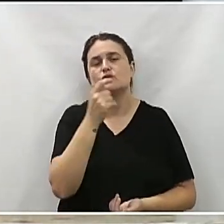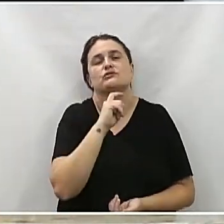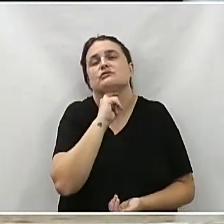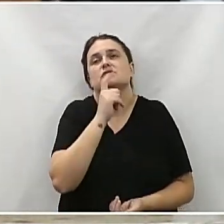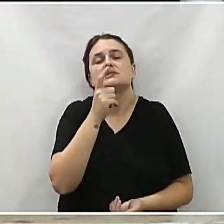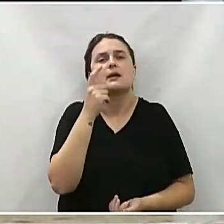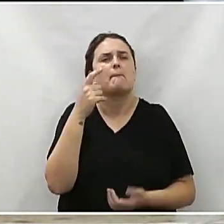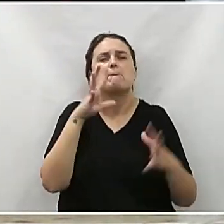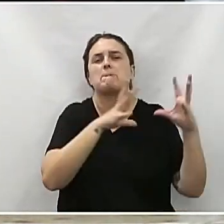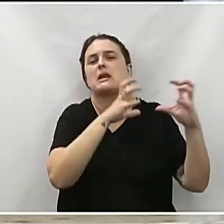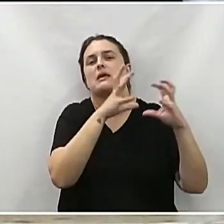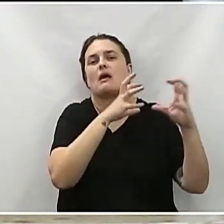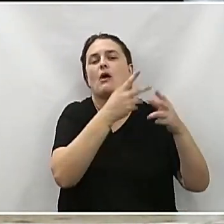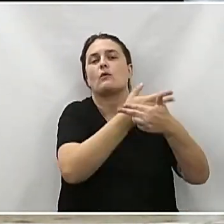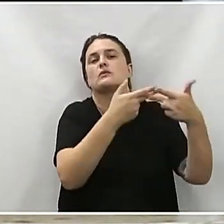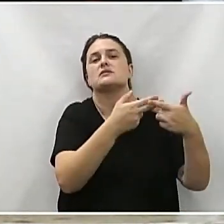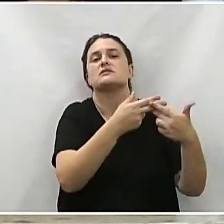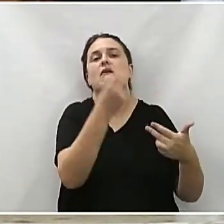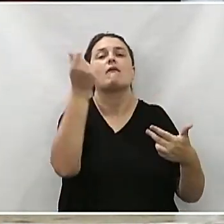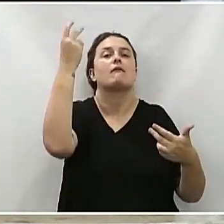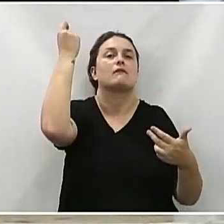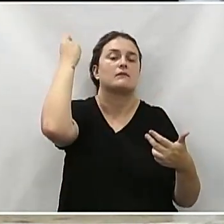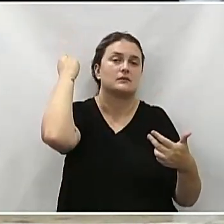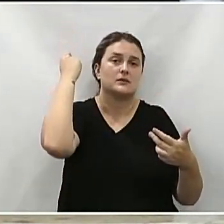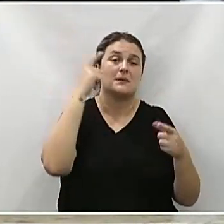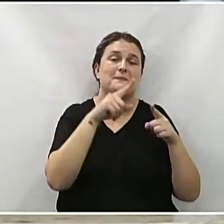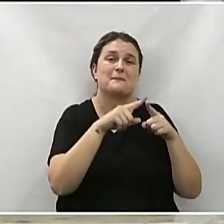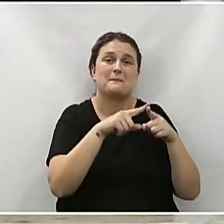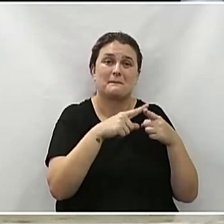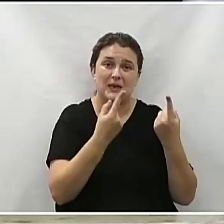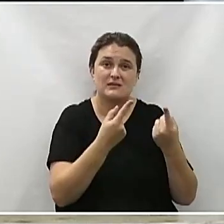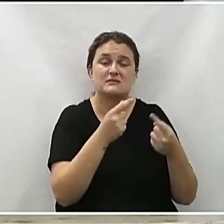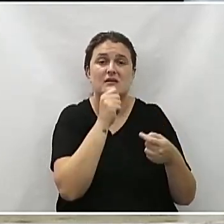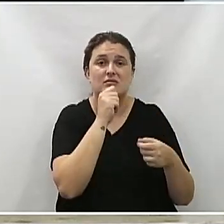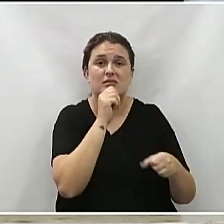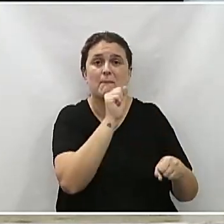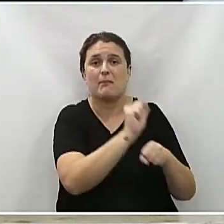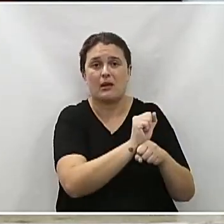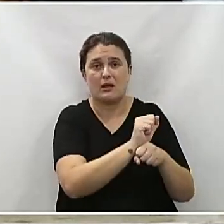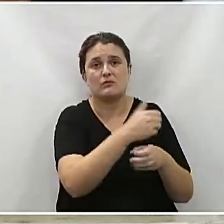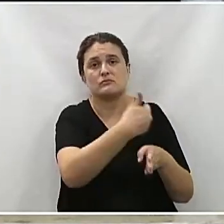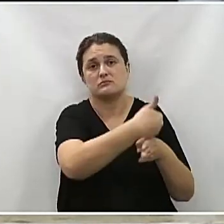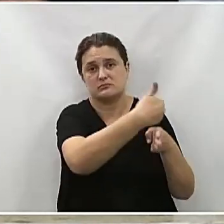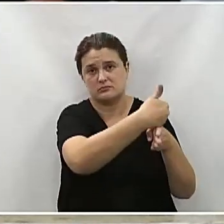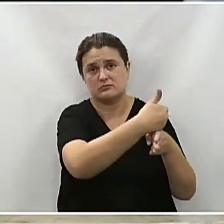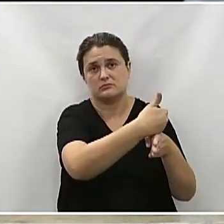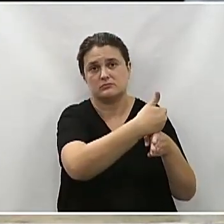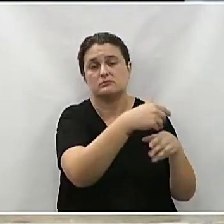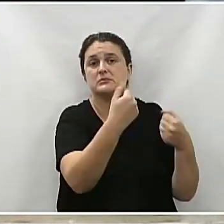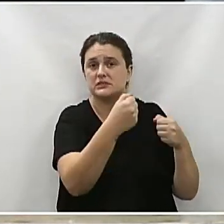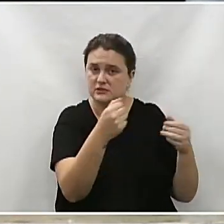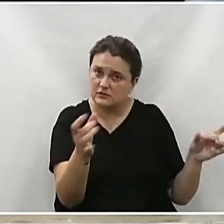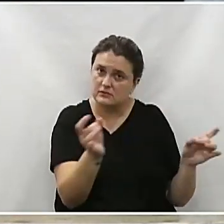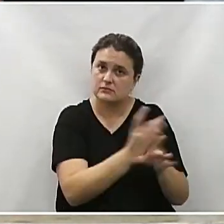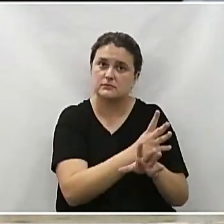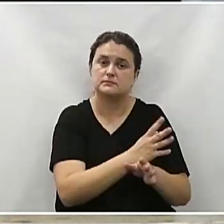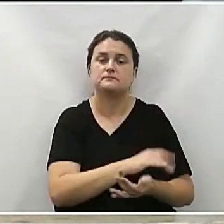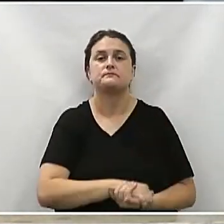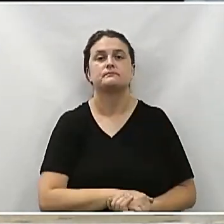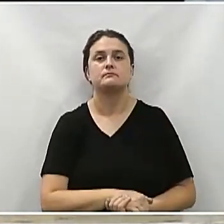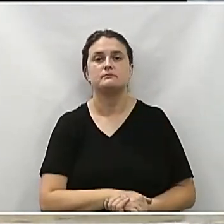adianta nós brigarmos por obras em novas escolas e construções, sendo que nós temos obras aí paradas que precisa terminar.